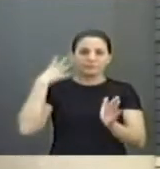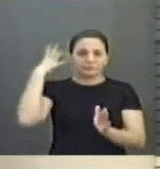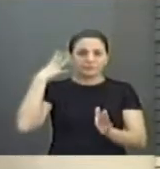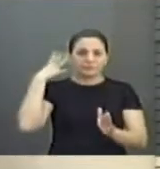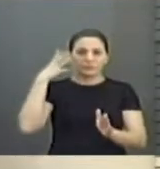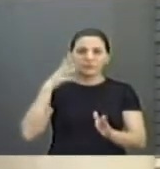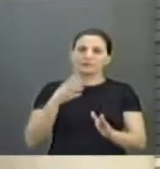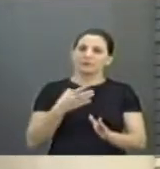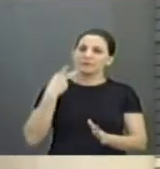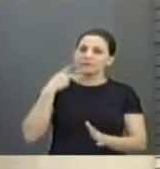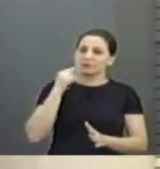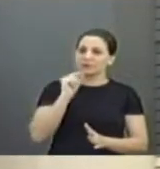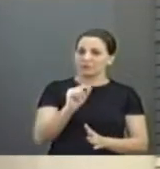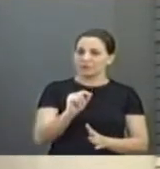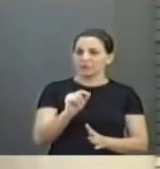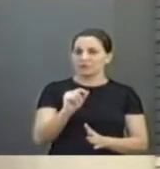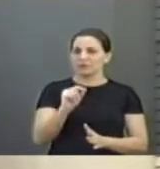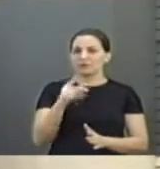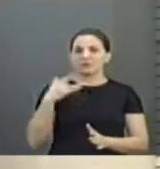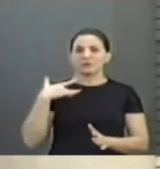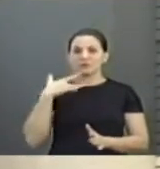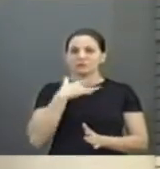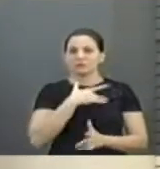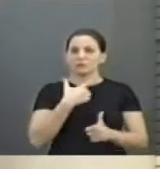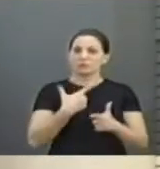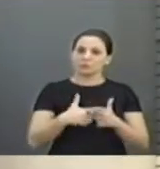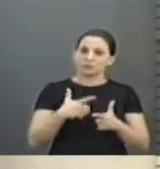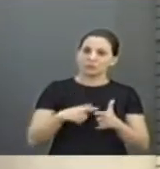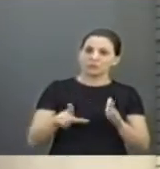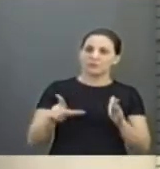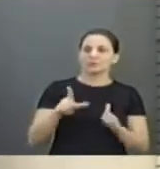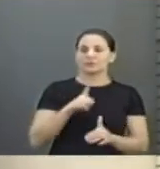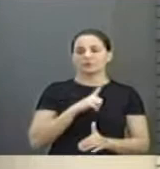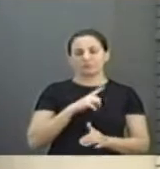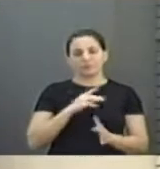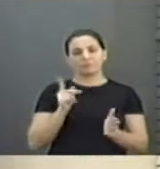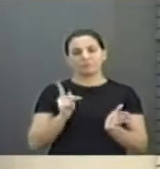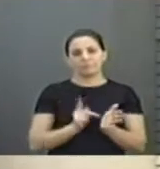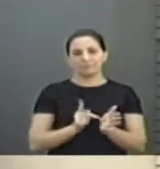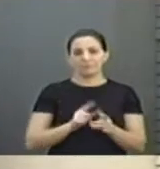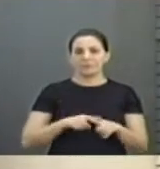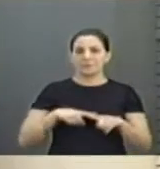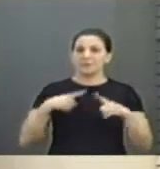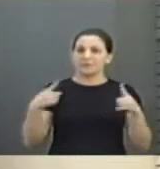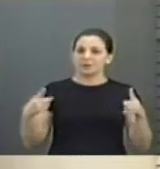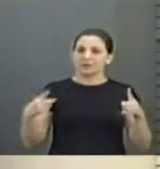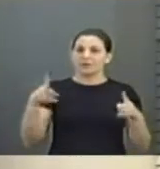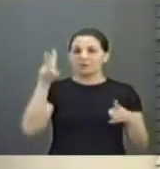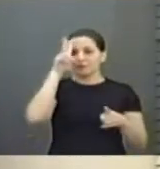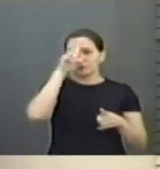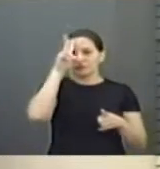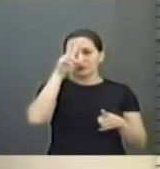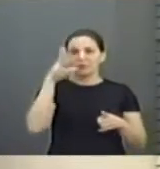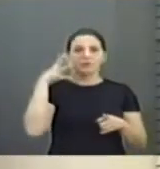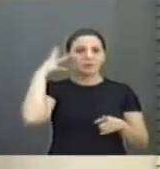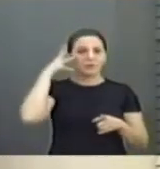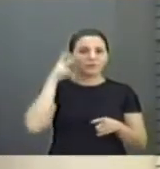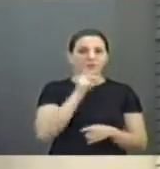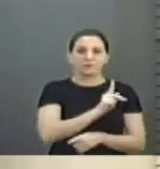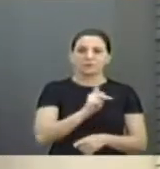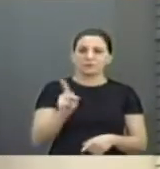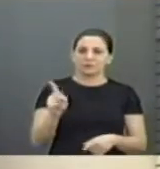tá, dizendo que hoje na saúde problemas existem. Mas, e também lembrando palavras do